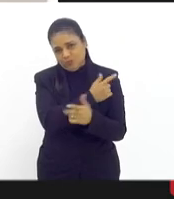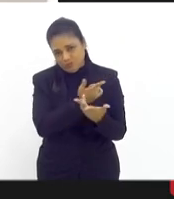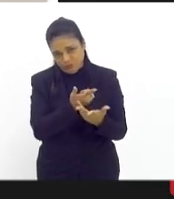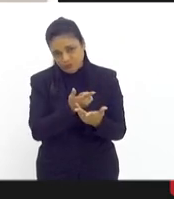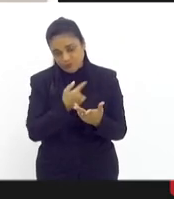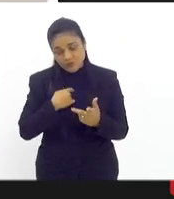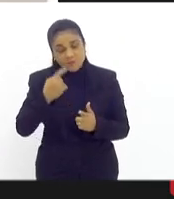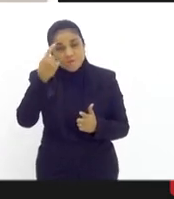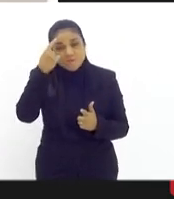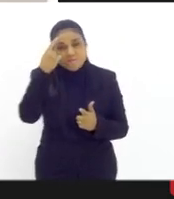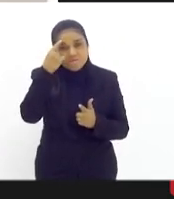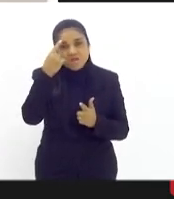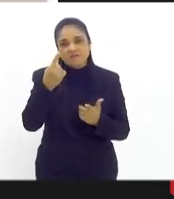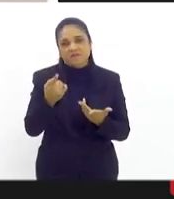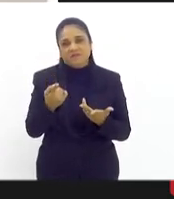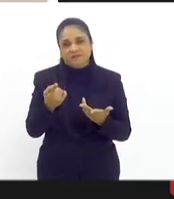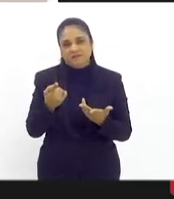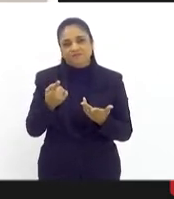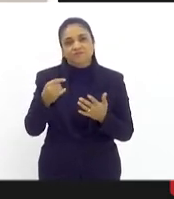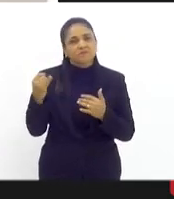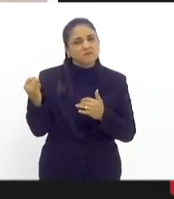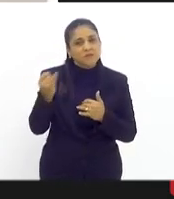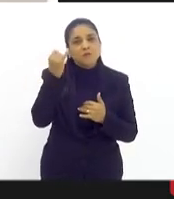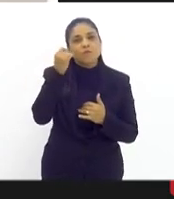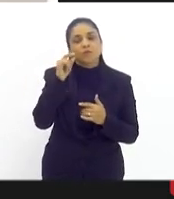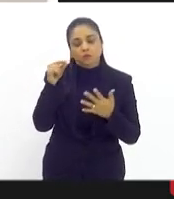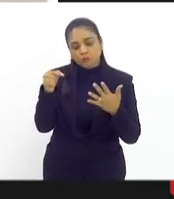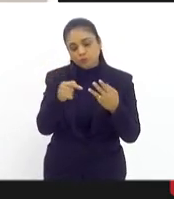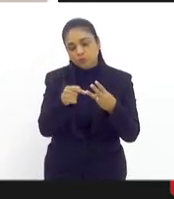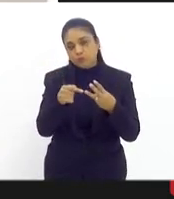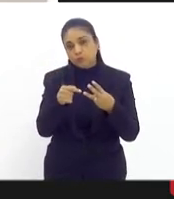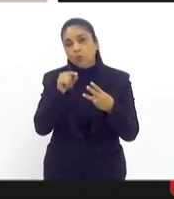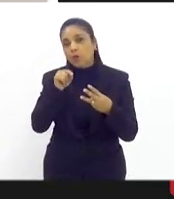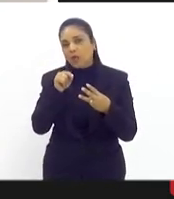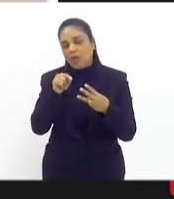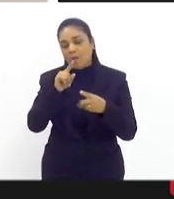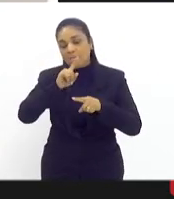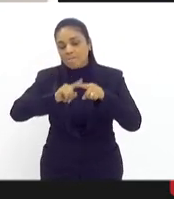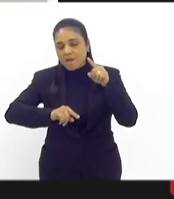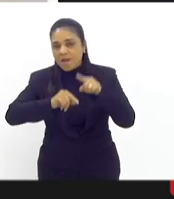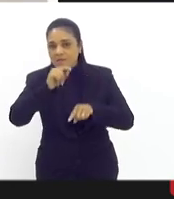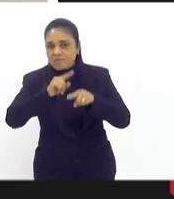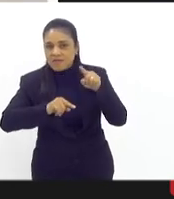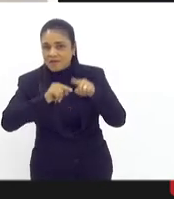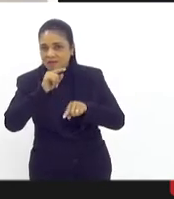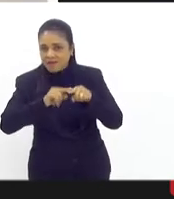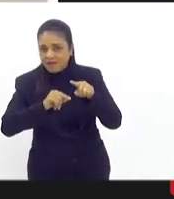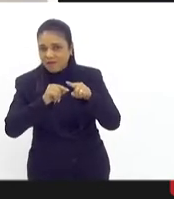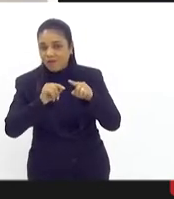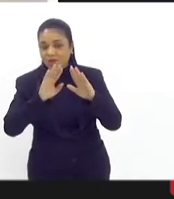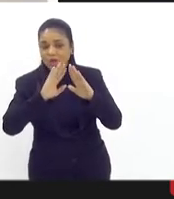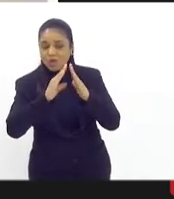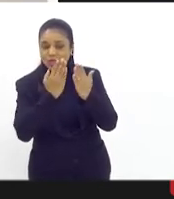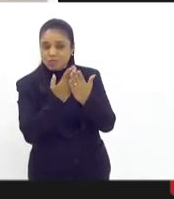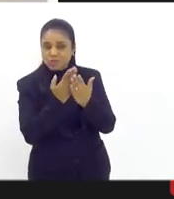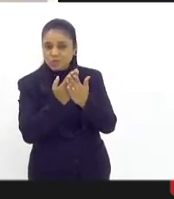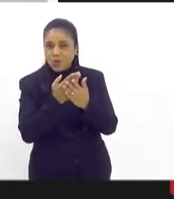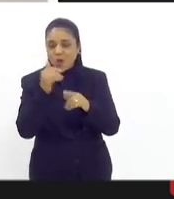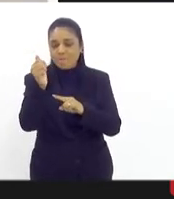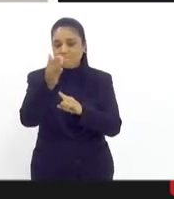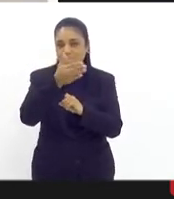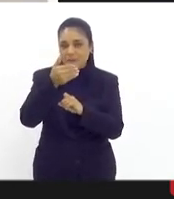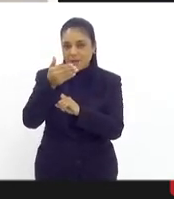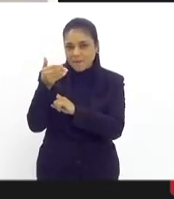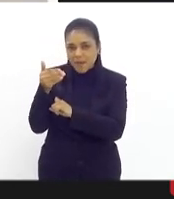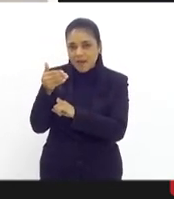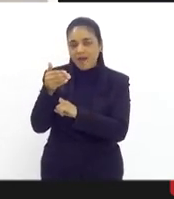uma questão que vocês também falaram, que é muito importante, é a gente pensar em material. A gente precisa de escolas com material técnico, com computadores,